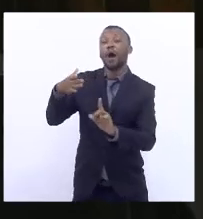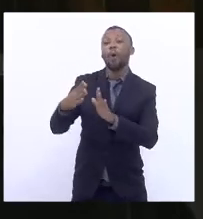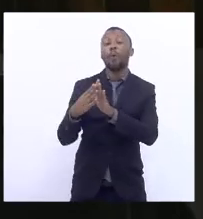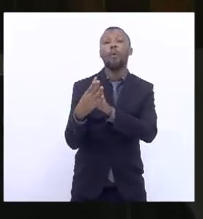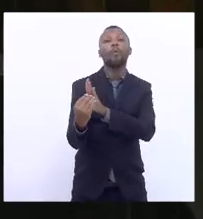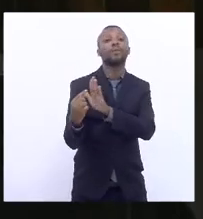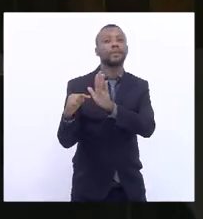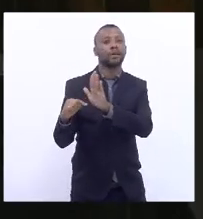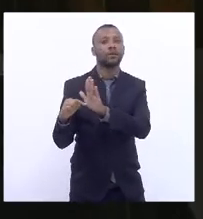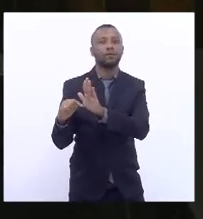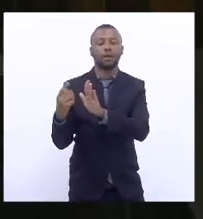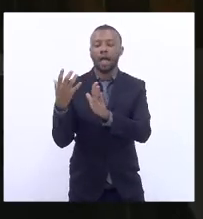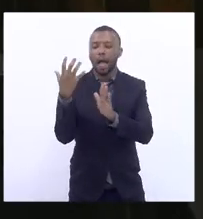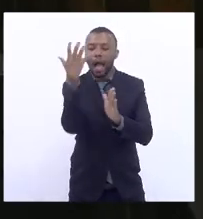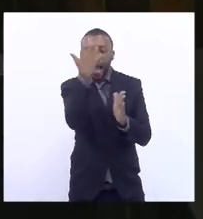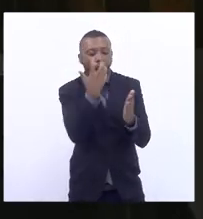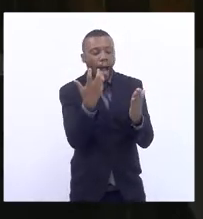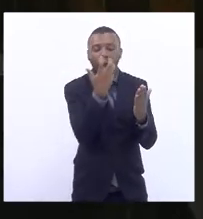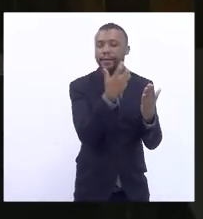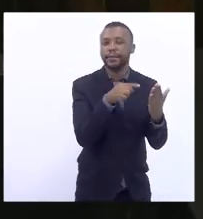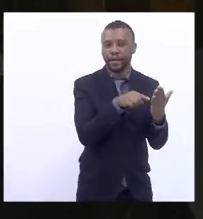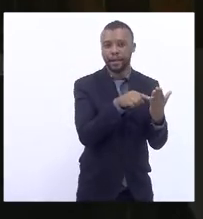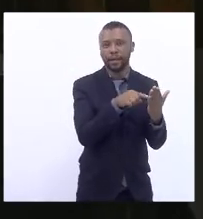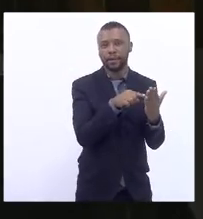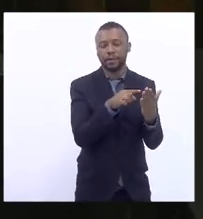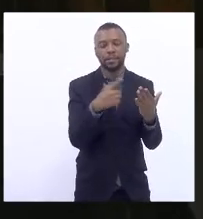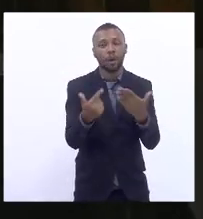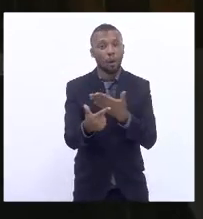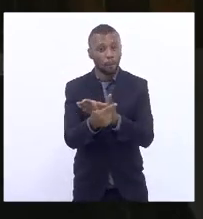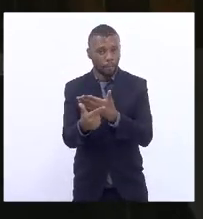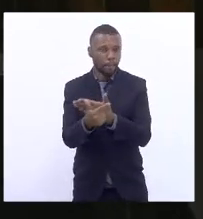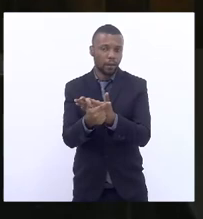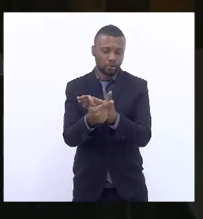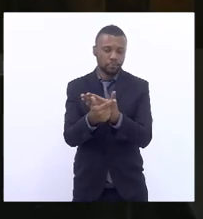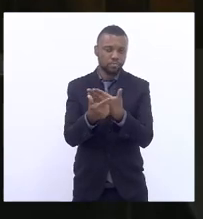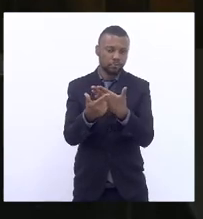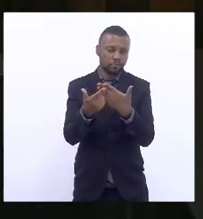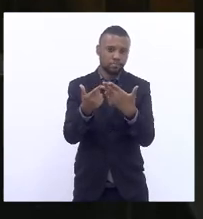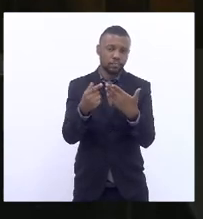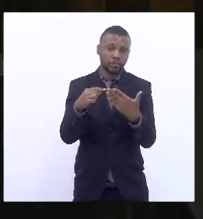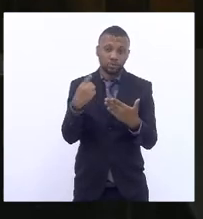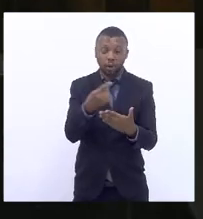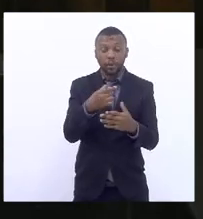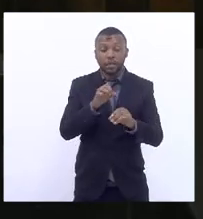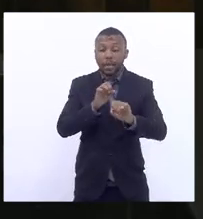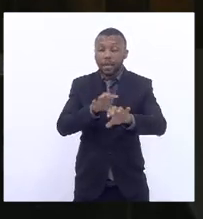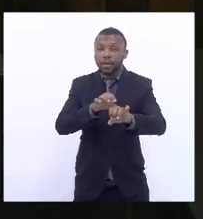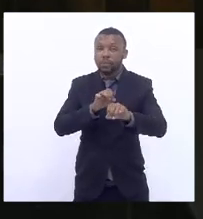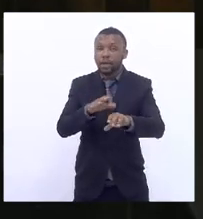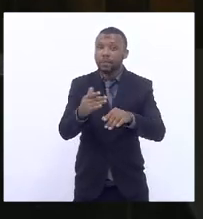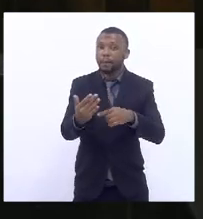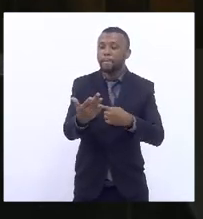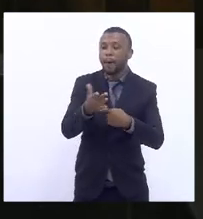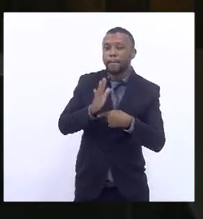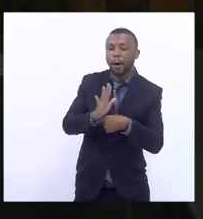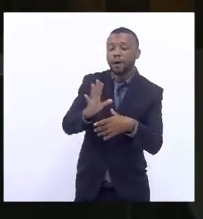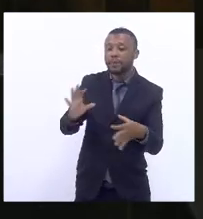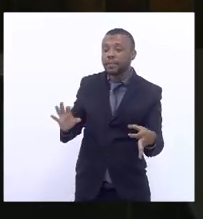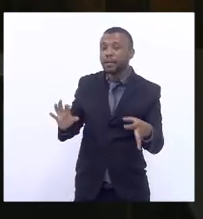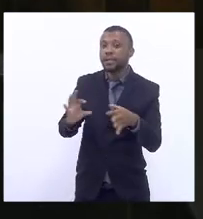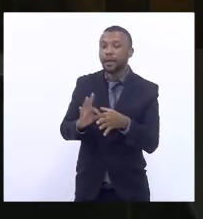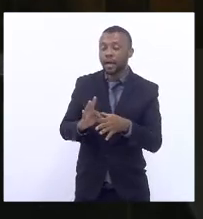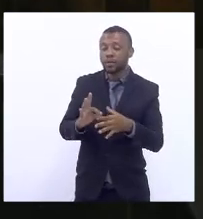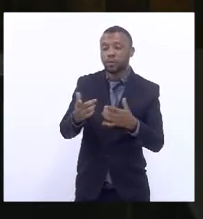consciência disso, que o nosso papel de educarmos uns aos outros se dá sobretudo com o comportamento da gente, com a forma como a